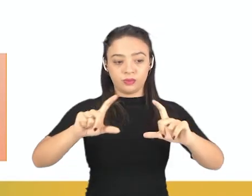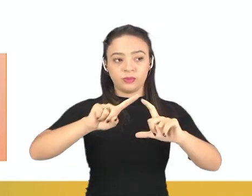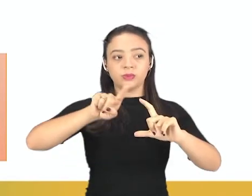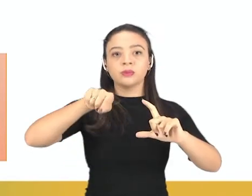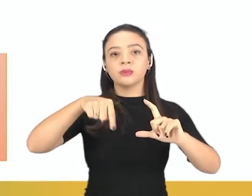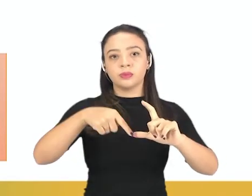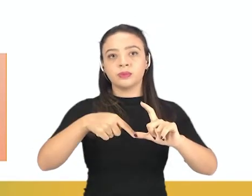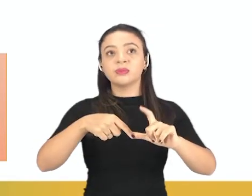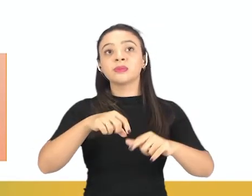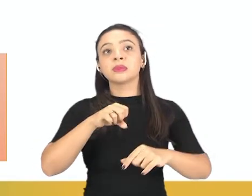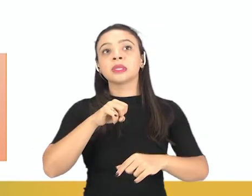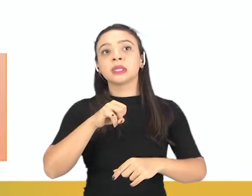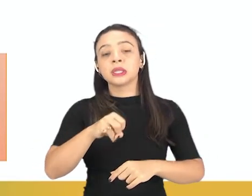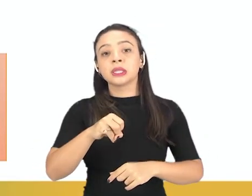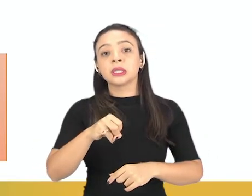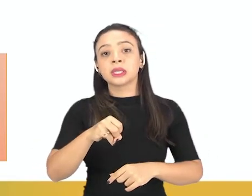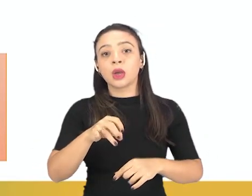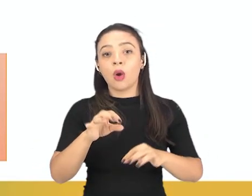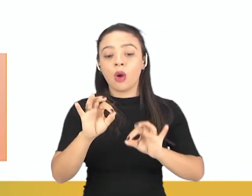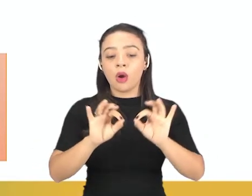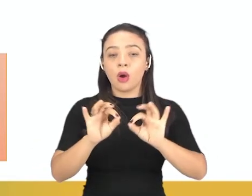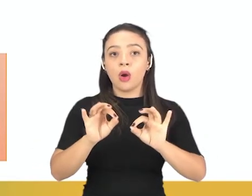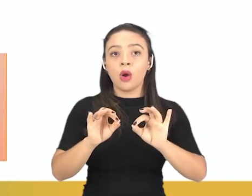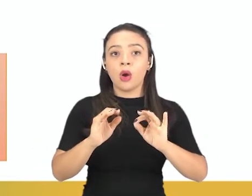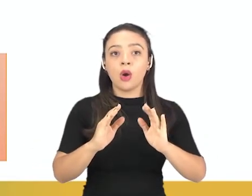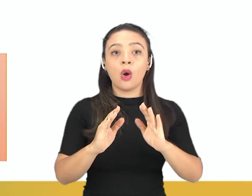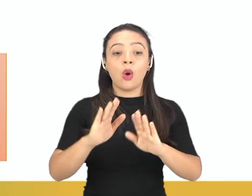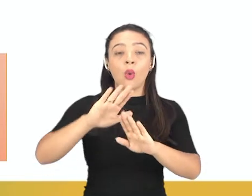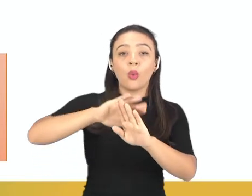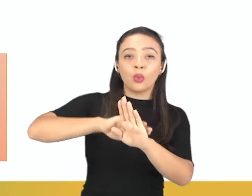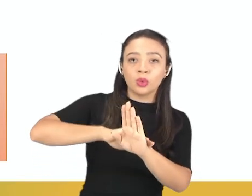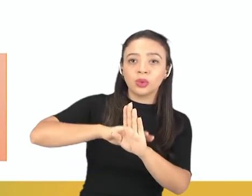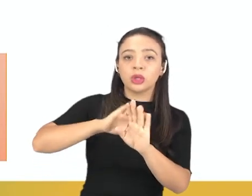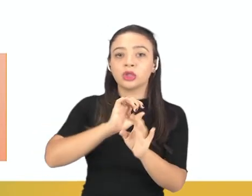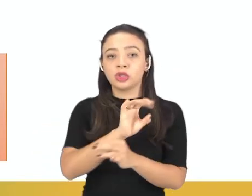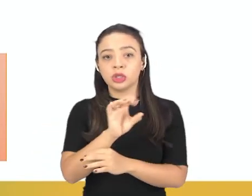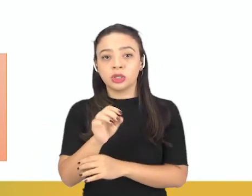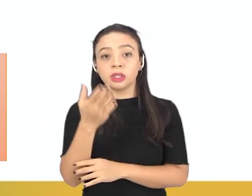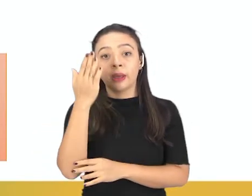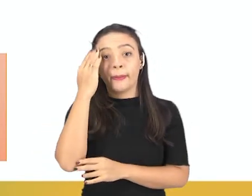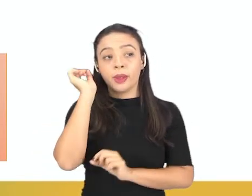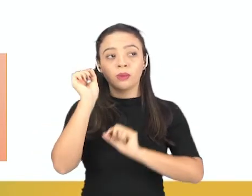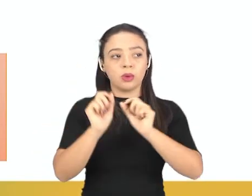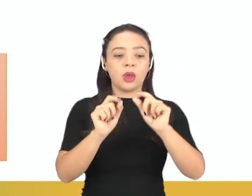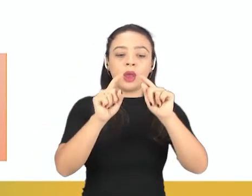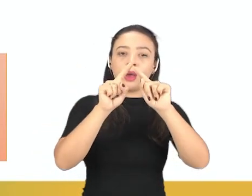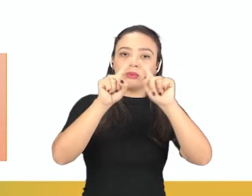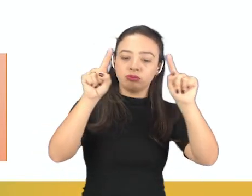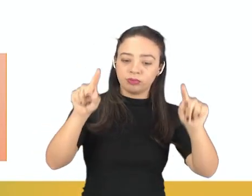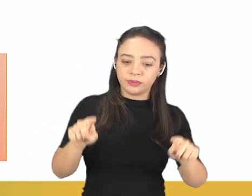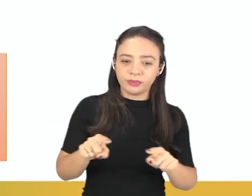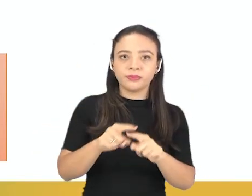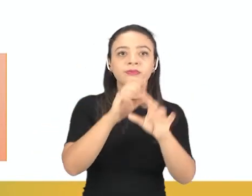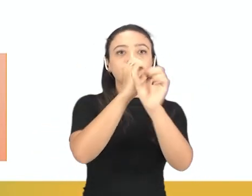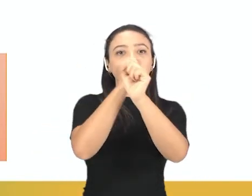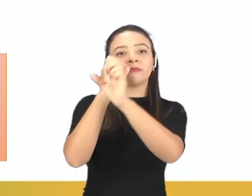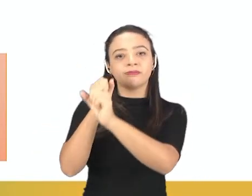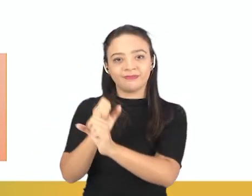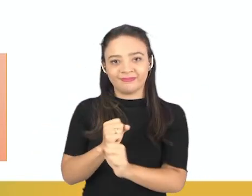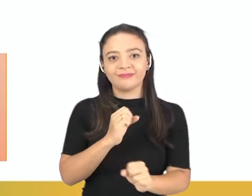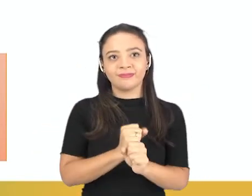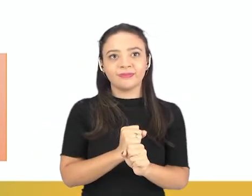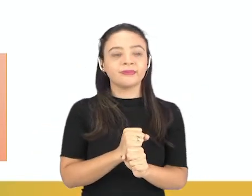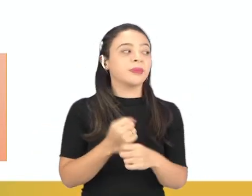quando medimos os lados de uma região estamos determinando o valor do seu perímetro no caso das regiões